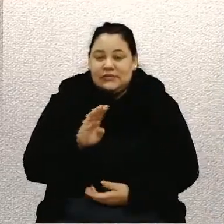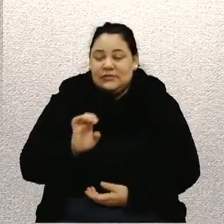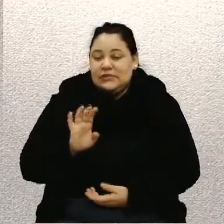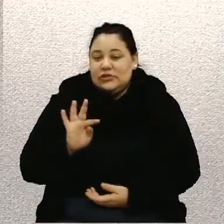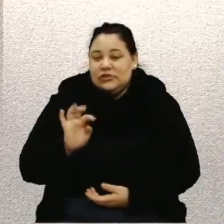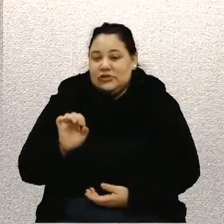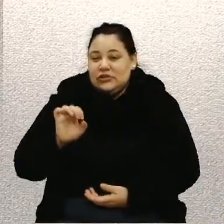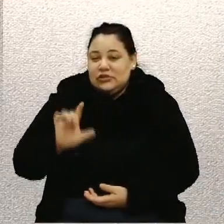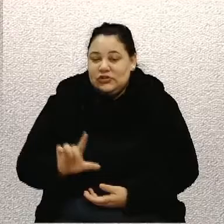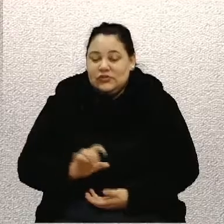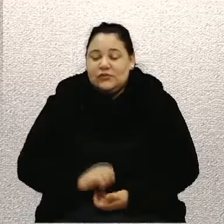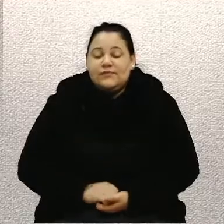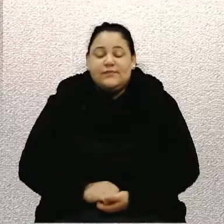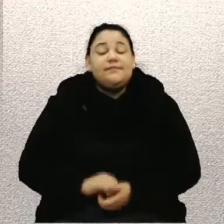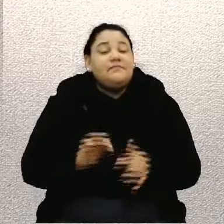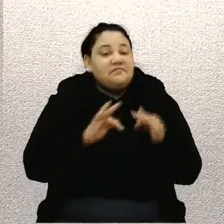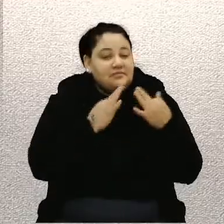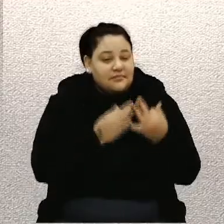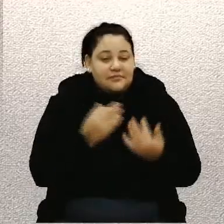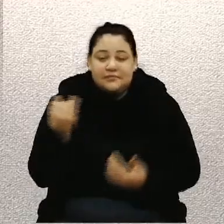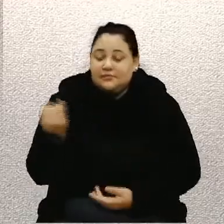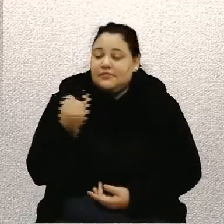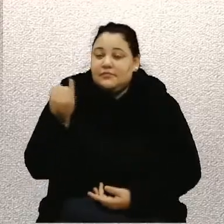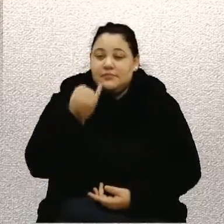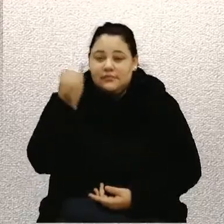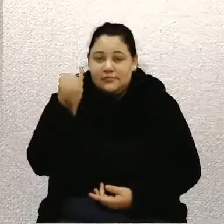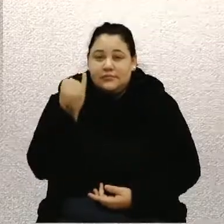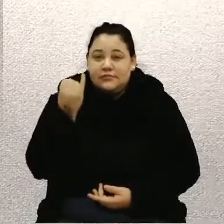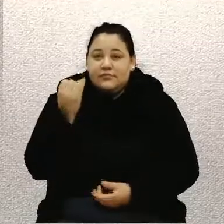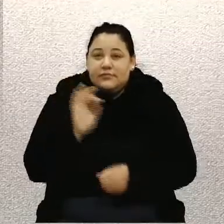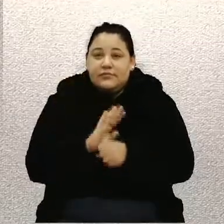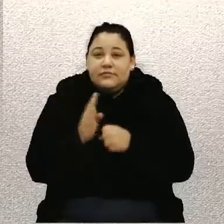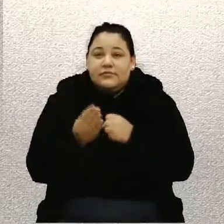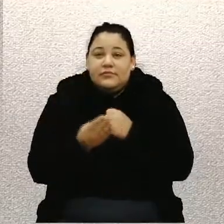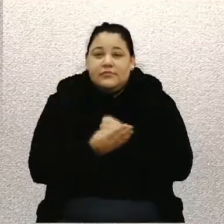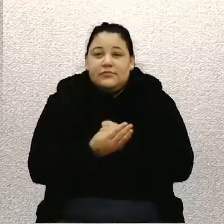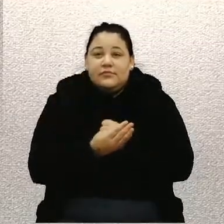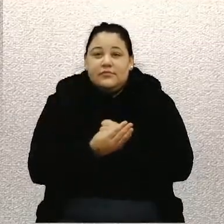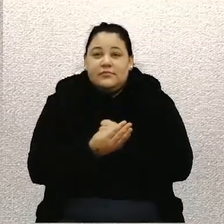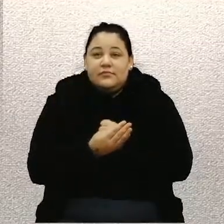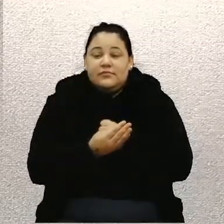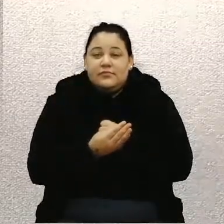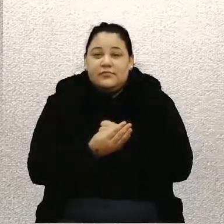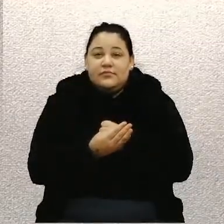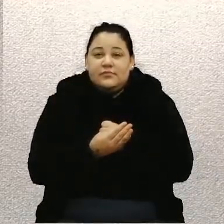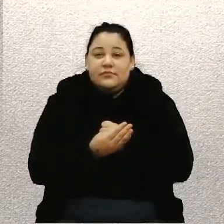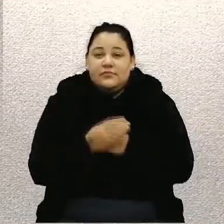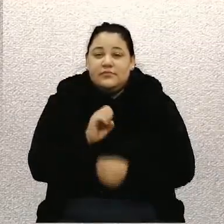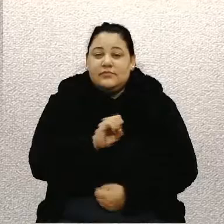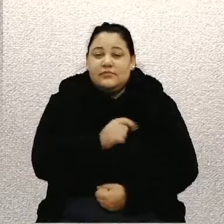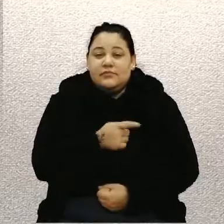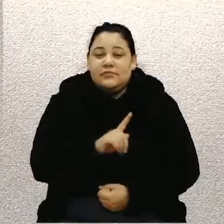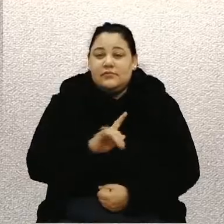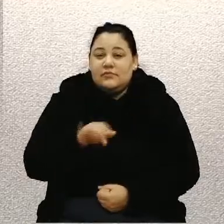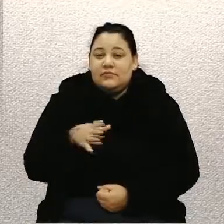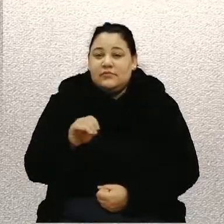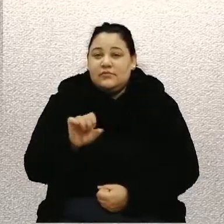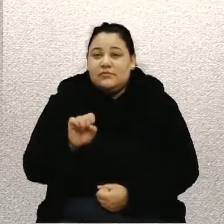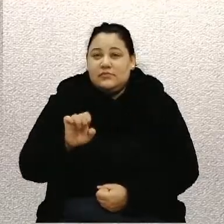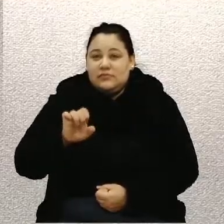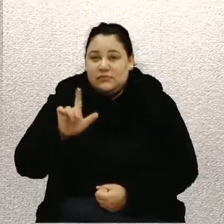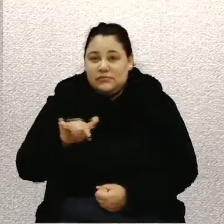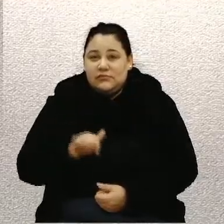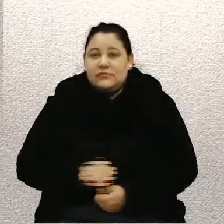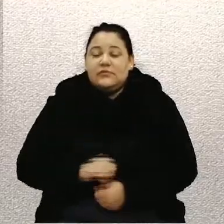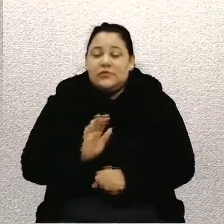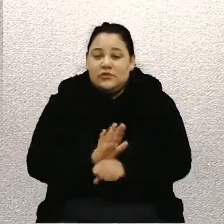inclusive, muito importante ali do bairro São José, que ajudou a construção daquele bairro, da igreja, daquela